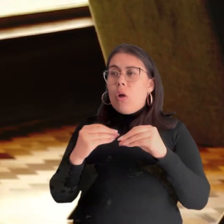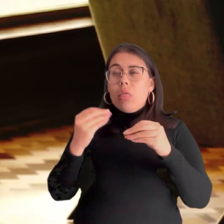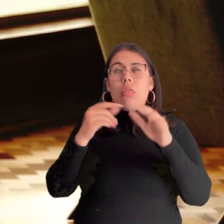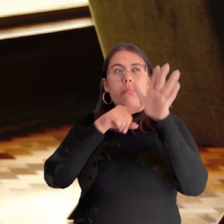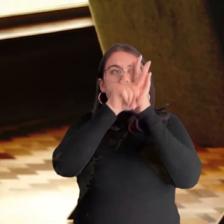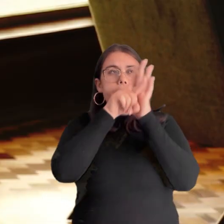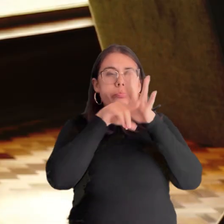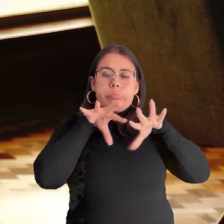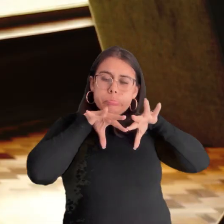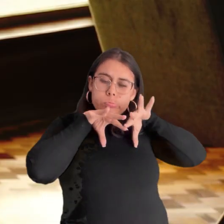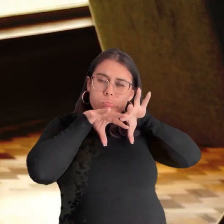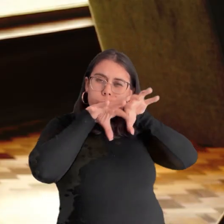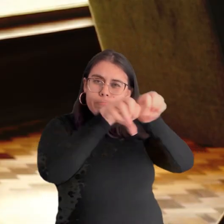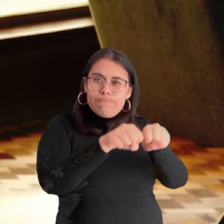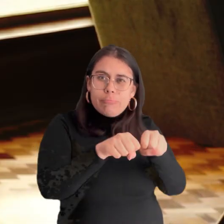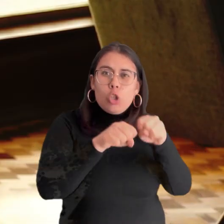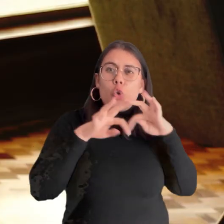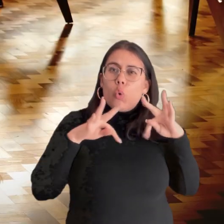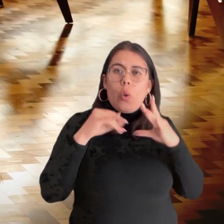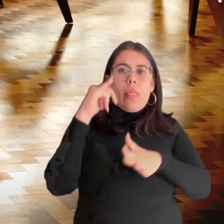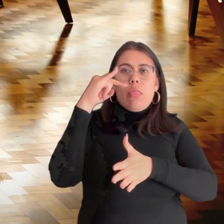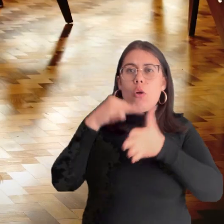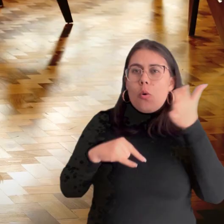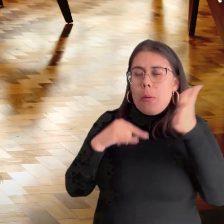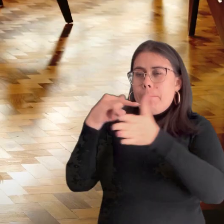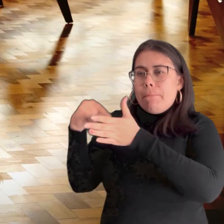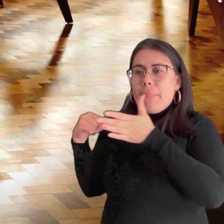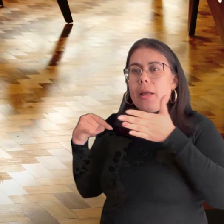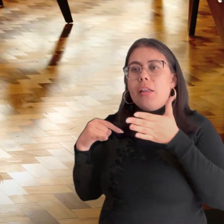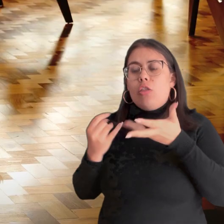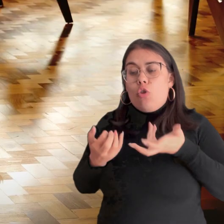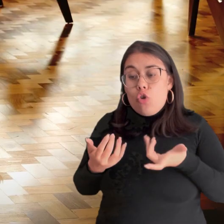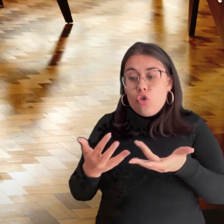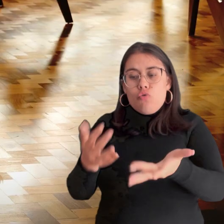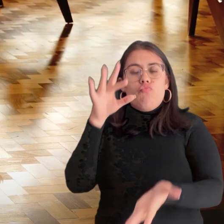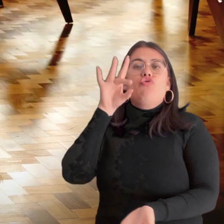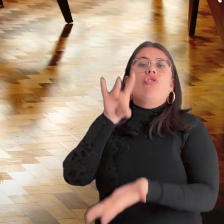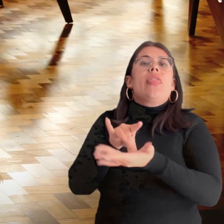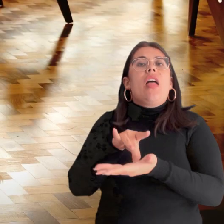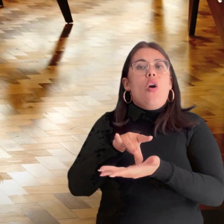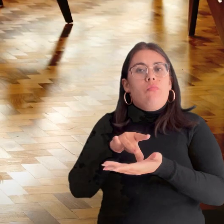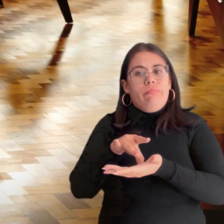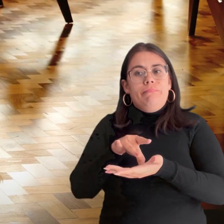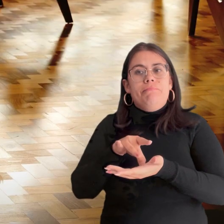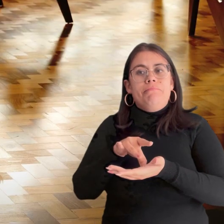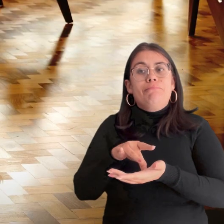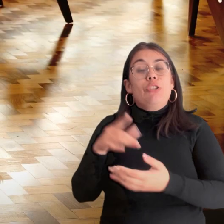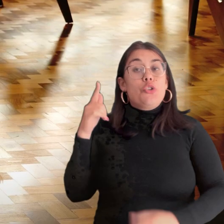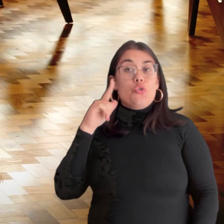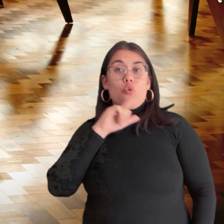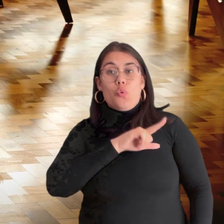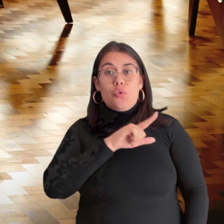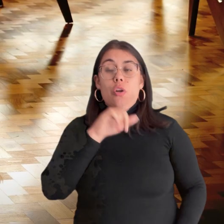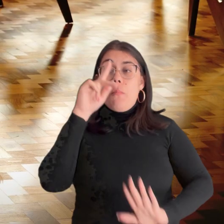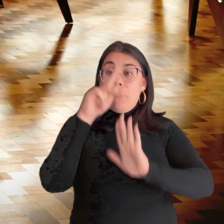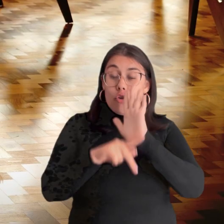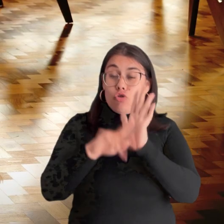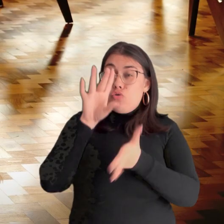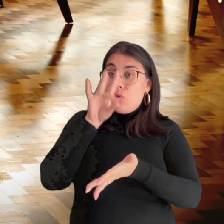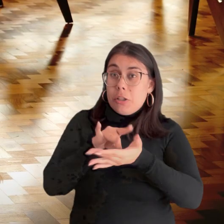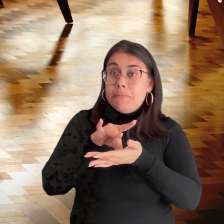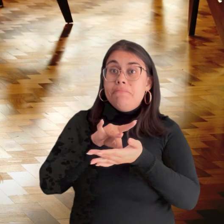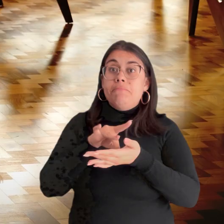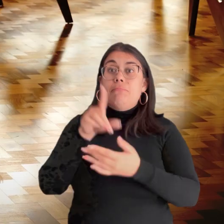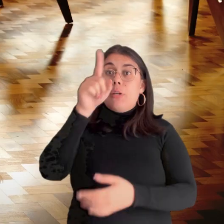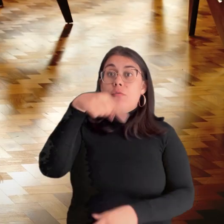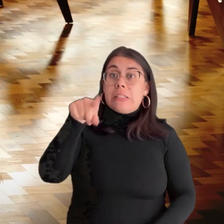do térreo original, né? Para recuperar o projeto original, para vocês terem uma ideia, o prédio,